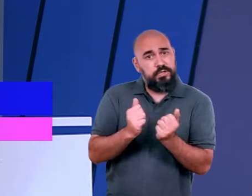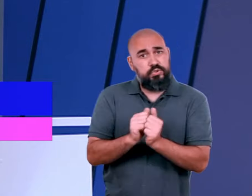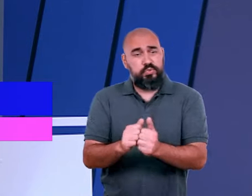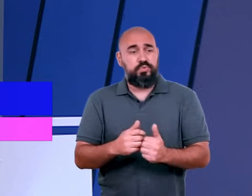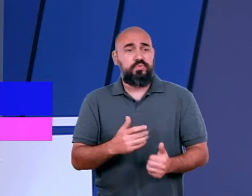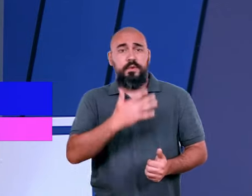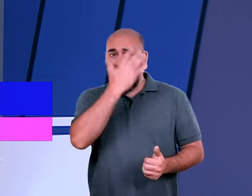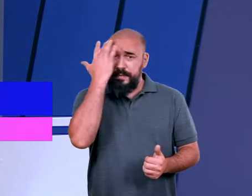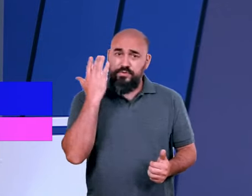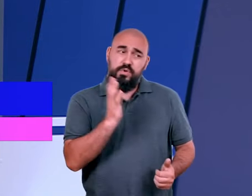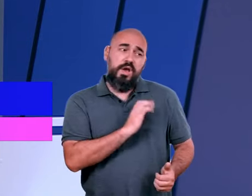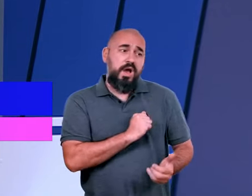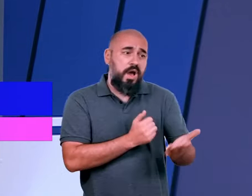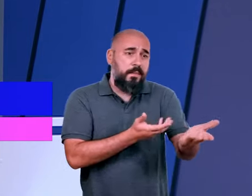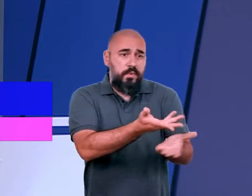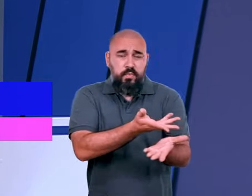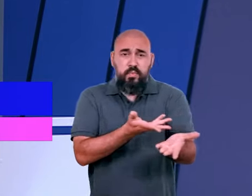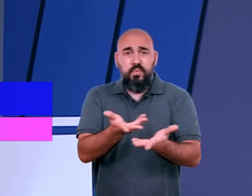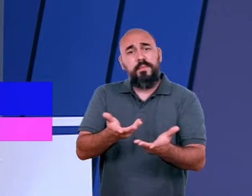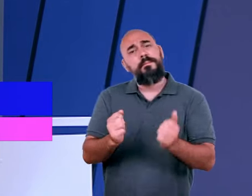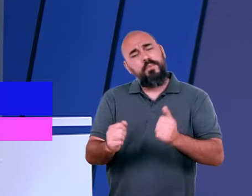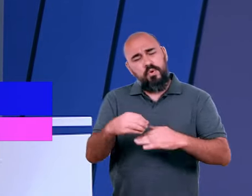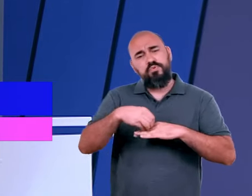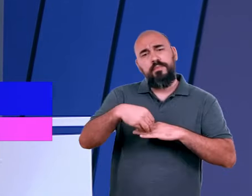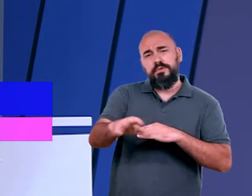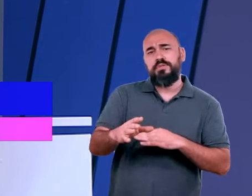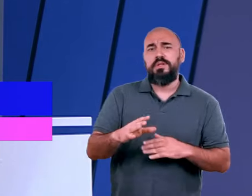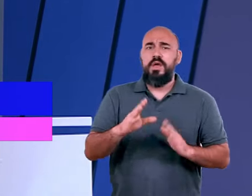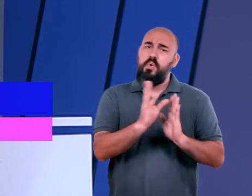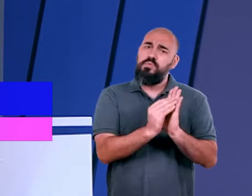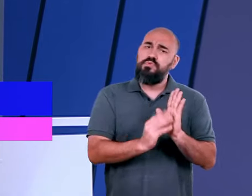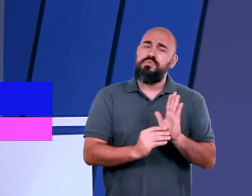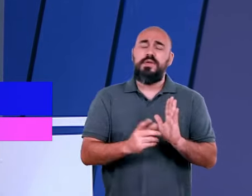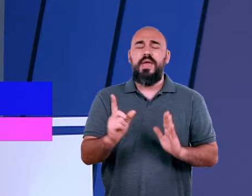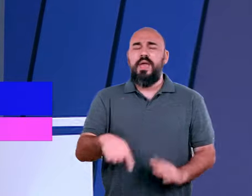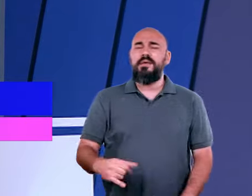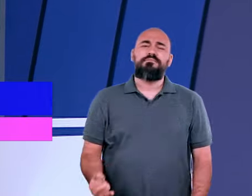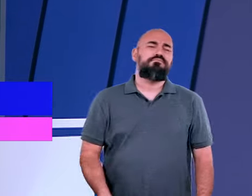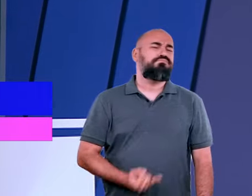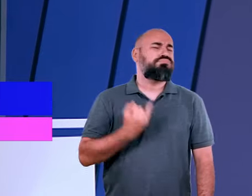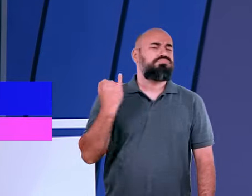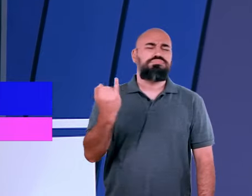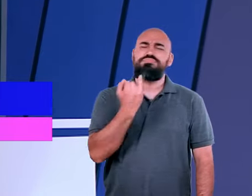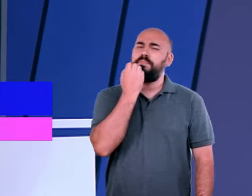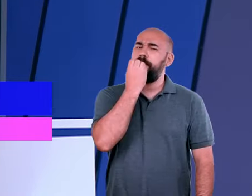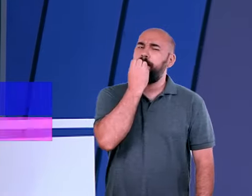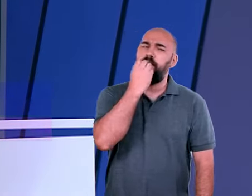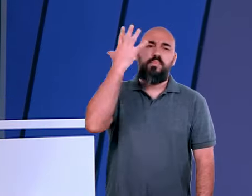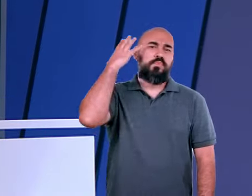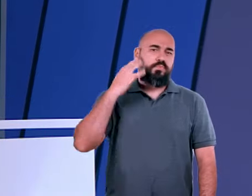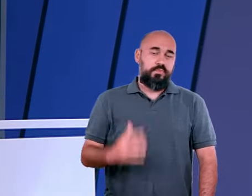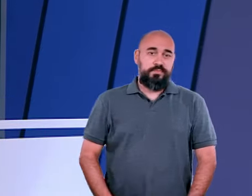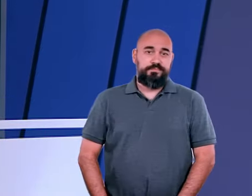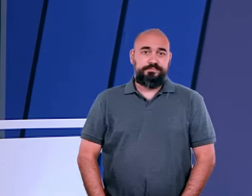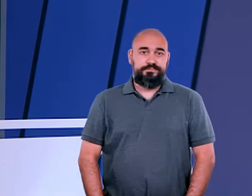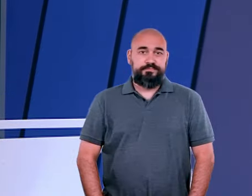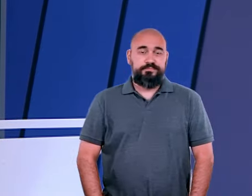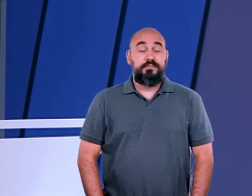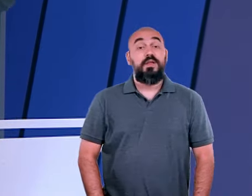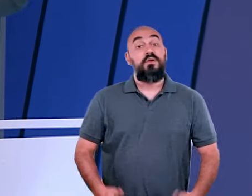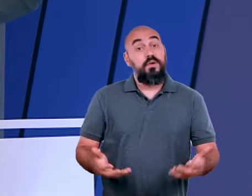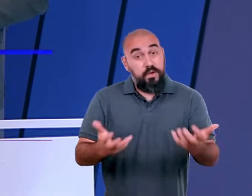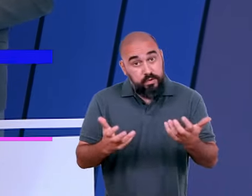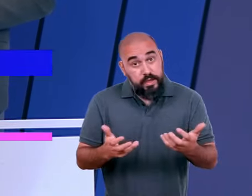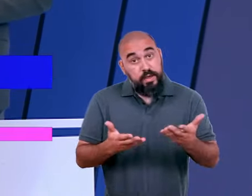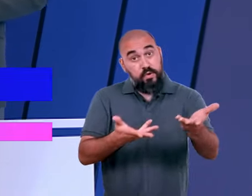pessoas que você ama. Então, compartilhe esses conteúdos, porque é algo assim muito, muito bom. Eu quero também lhe